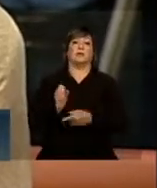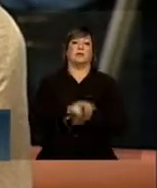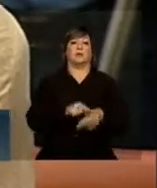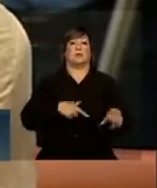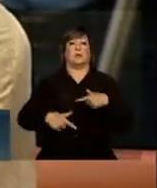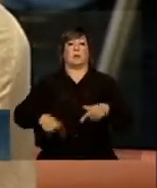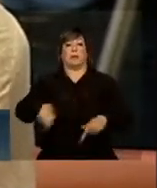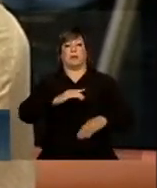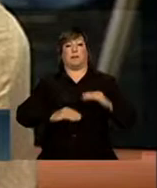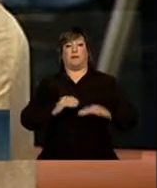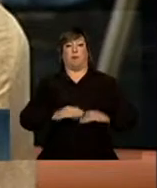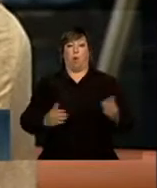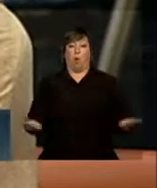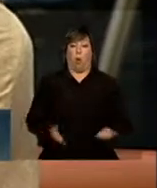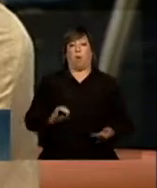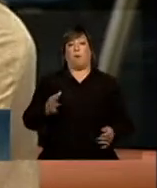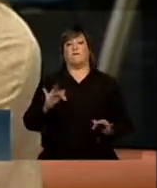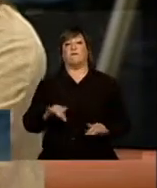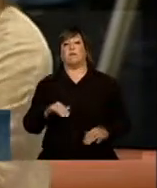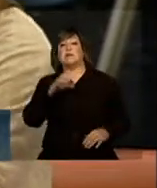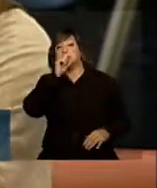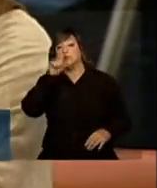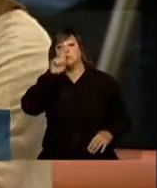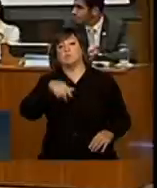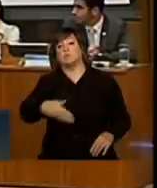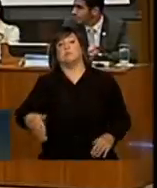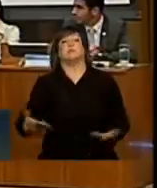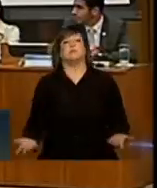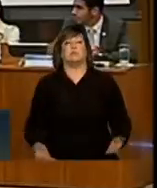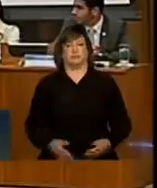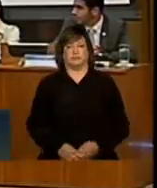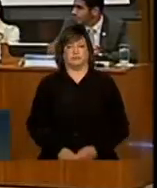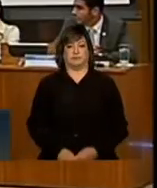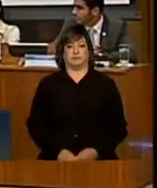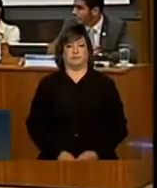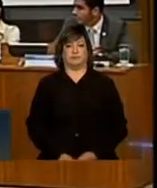esse resultado ainda hoje ou no fim de semana. Obrigada.